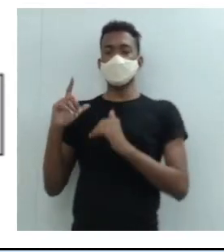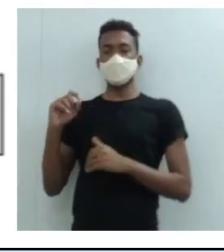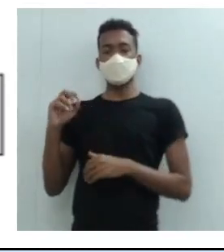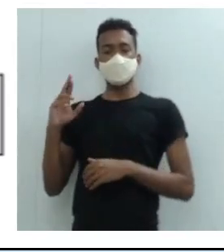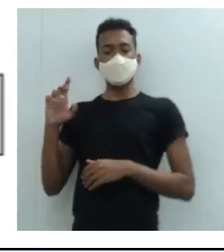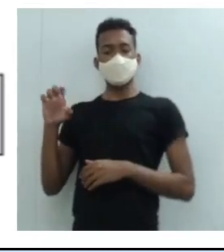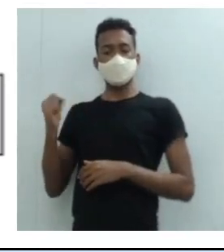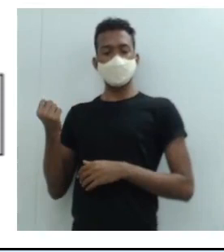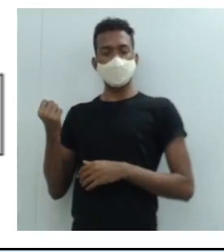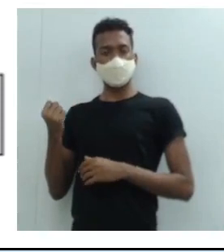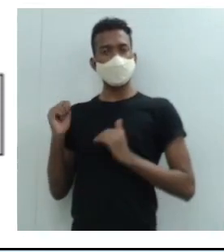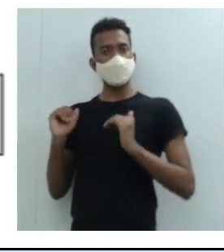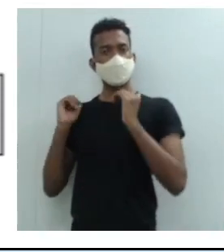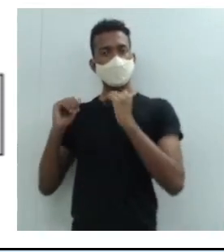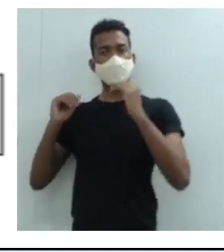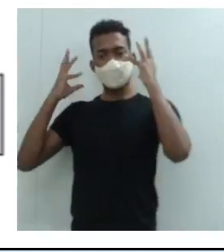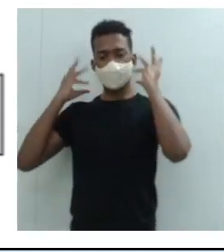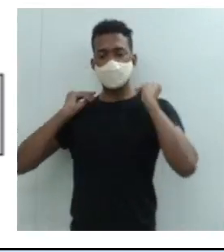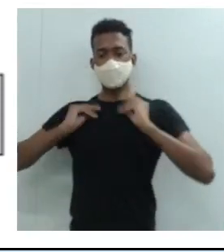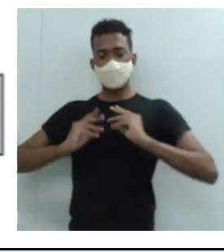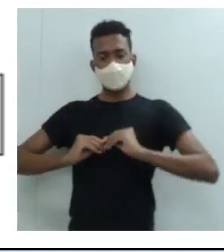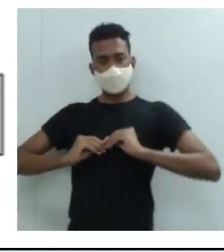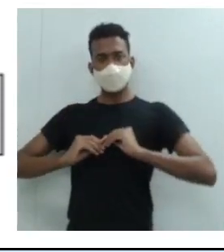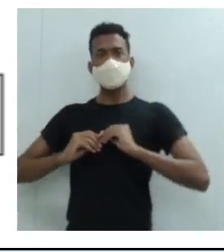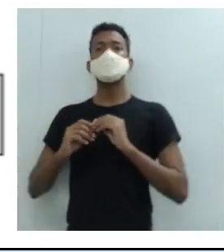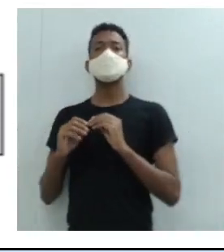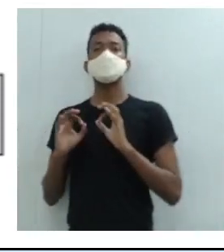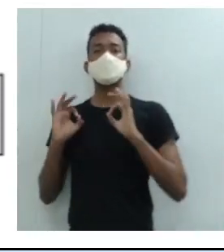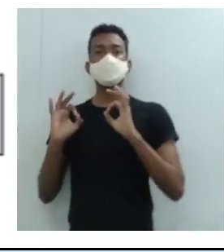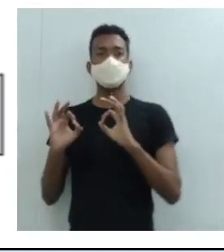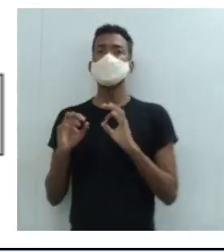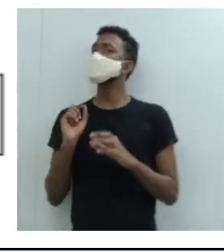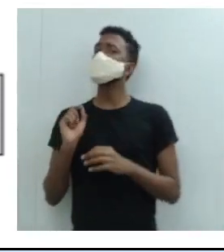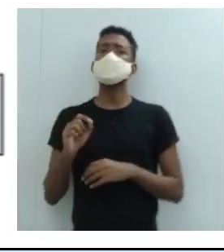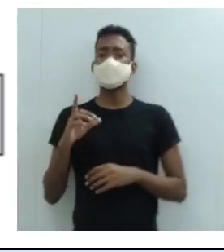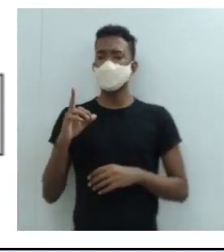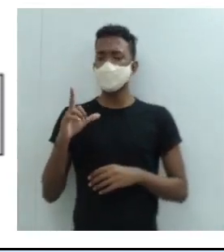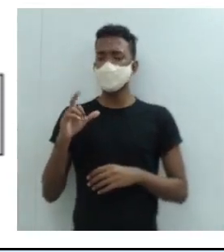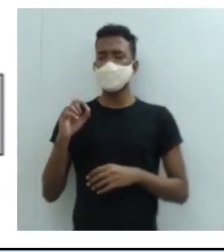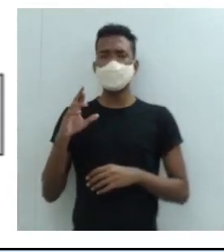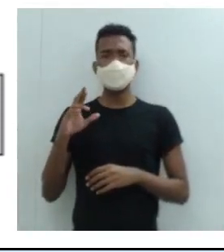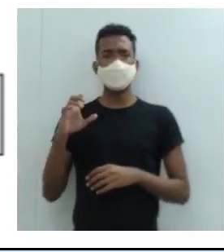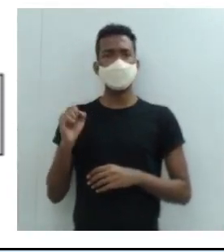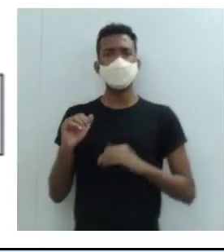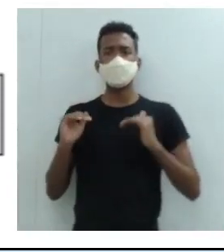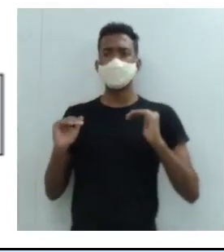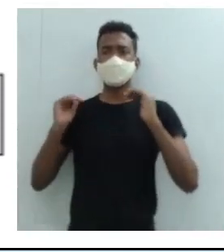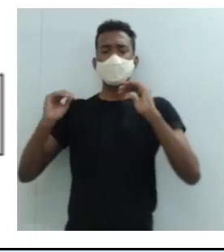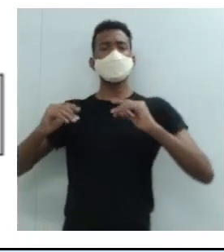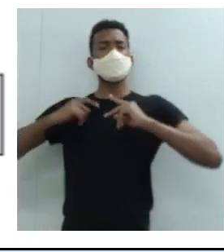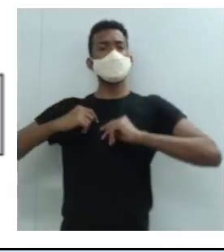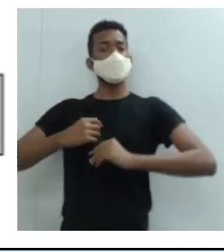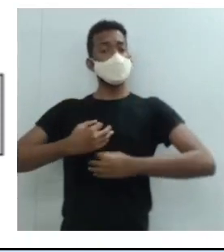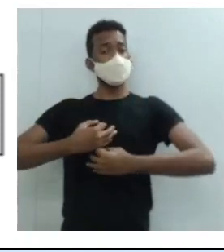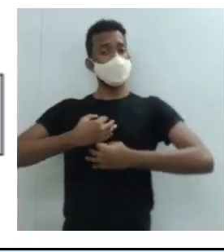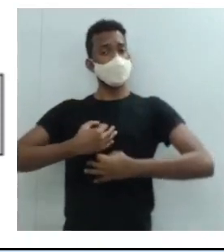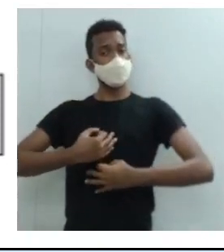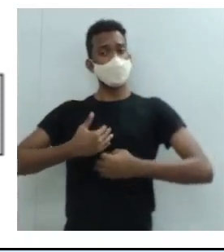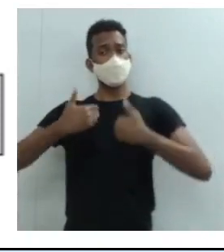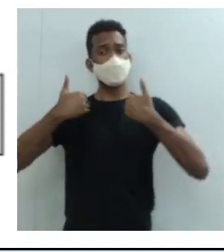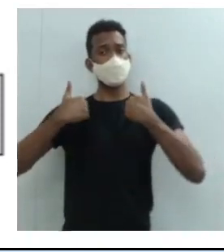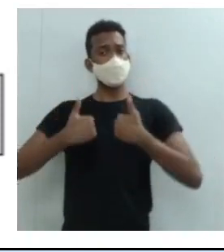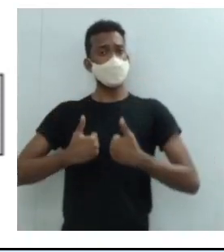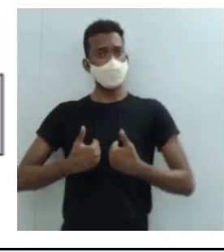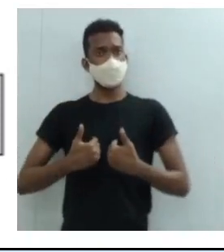membro, observe, Câmara dos Lordes. Eita, quem eram os Lordes? Lorde, né? Então a gente tem uma ideia de Lorde, aquele